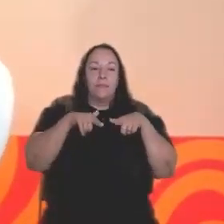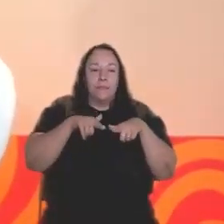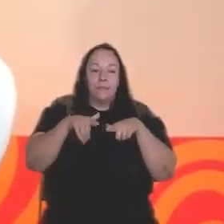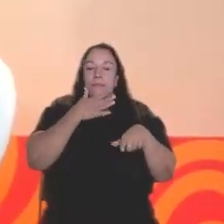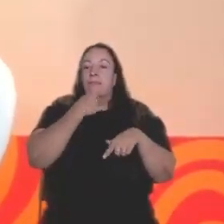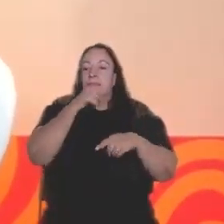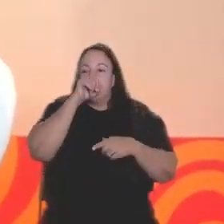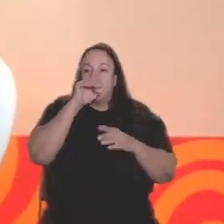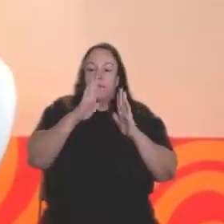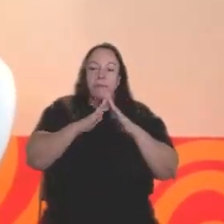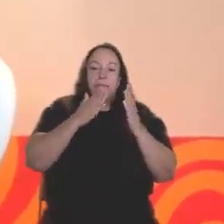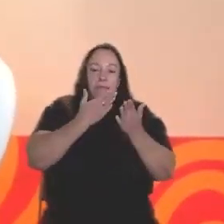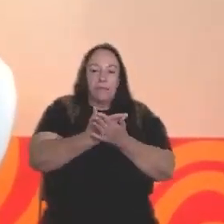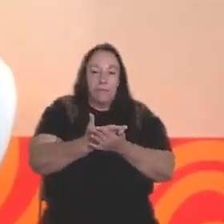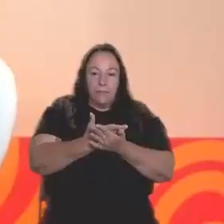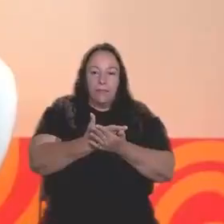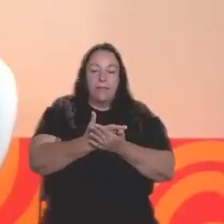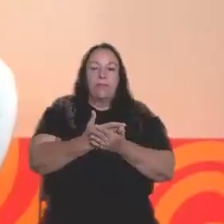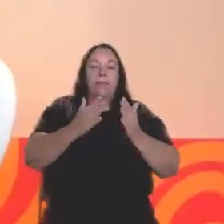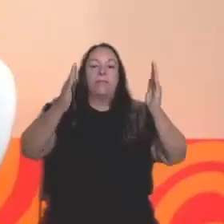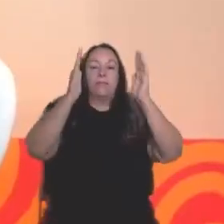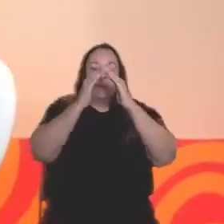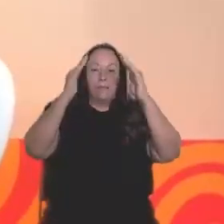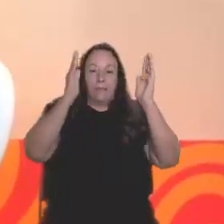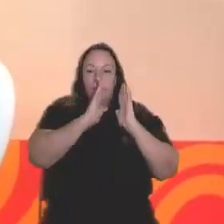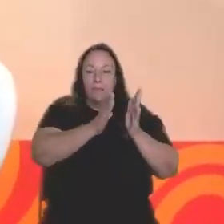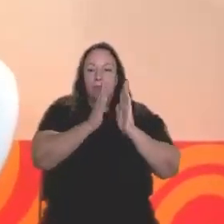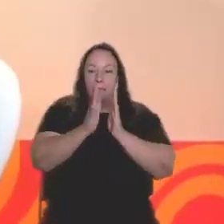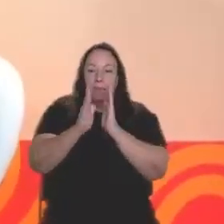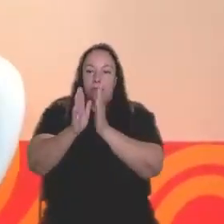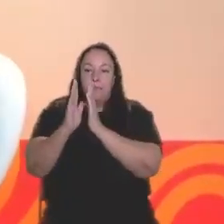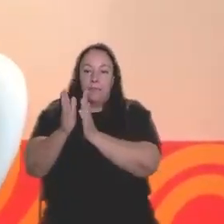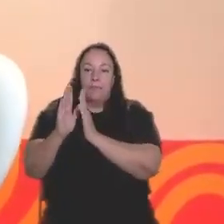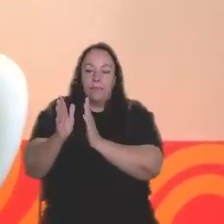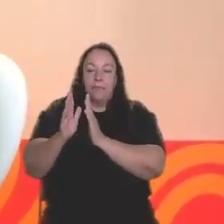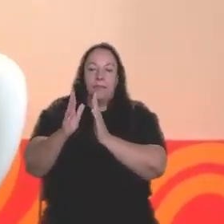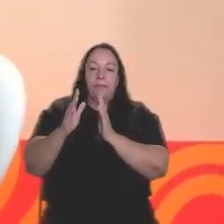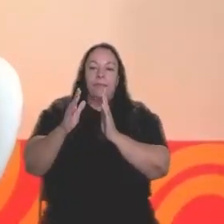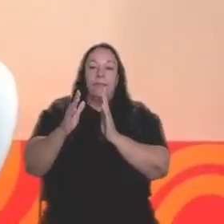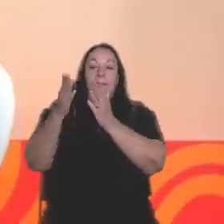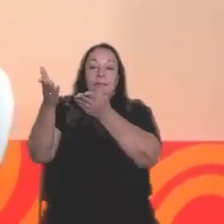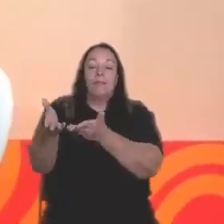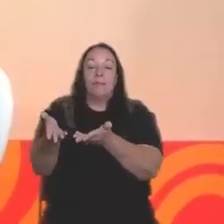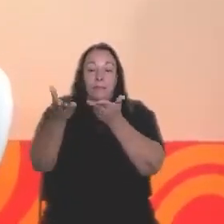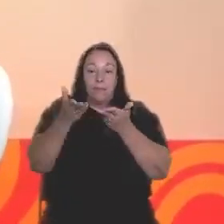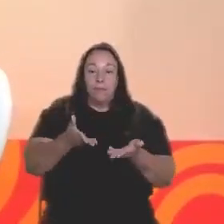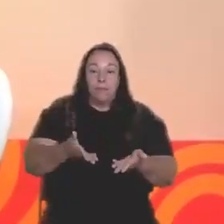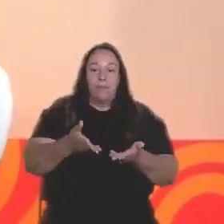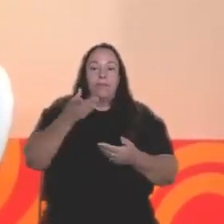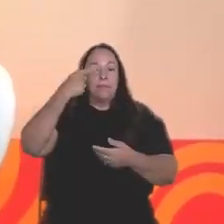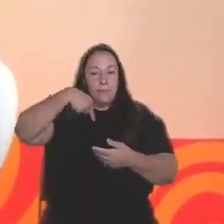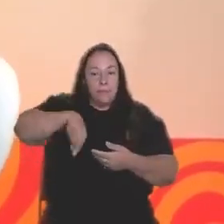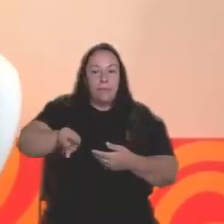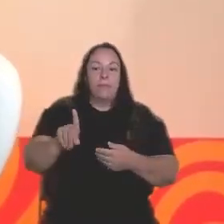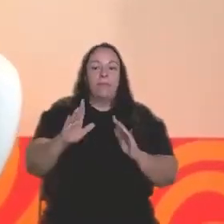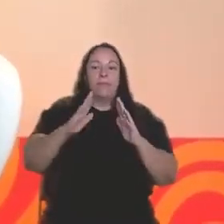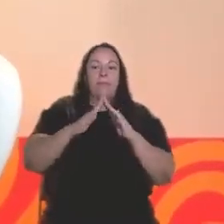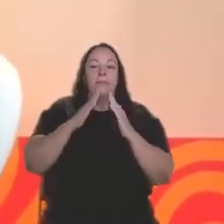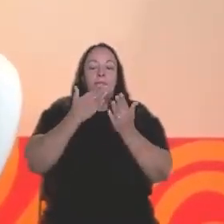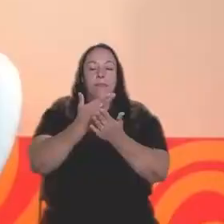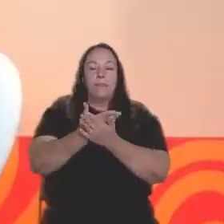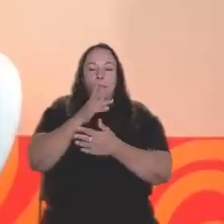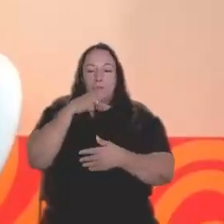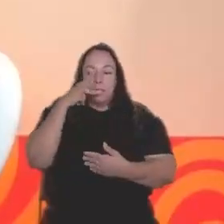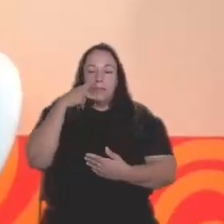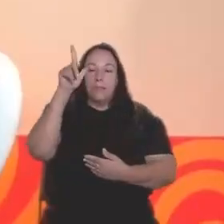com as escolas, estar nas bibliotecas, ter os convites, que igual você falou, para ir na escola, falar de